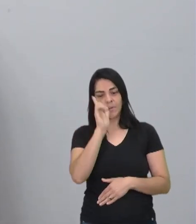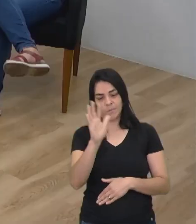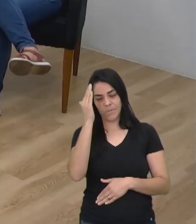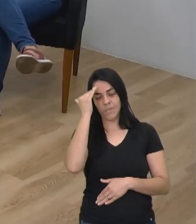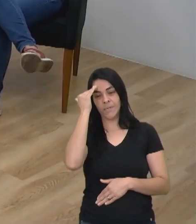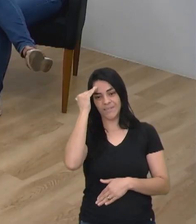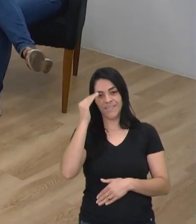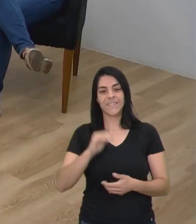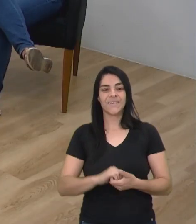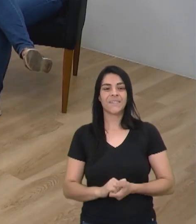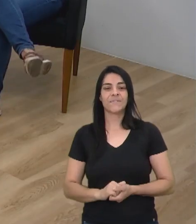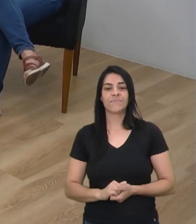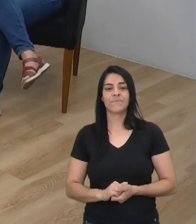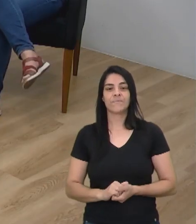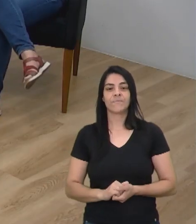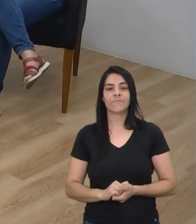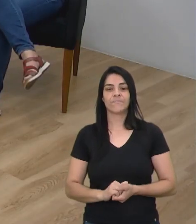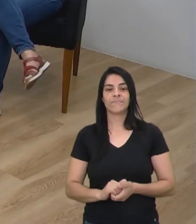Agora,